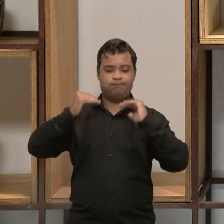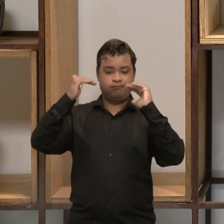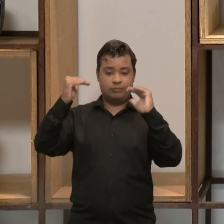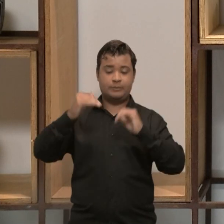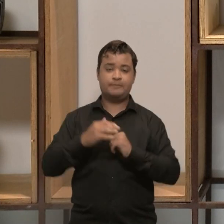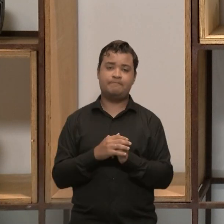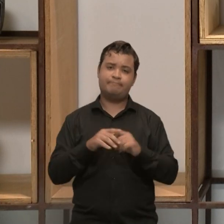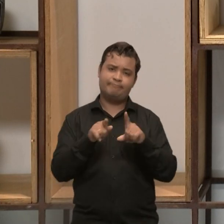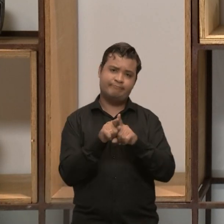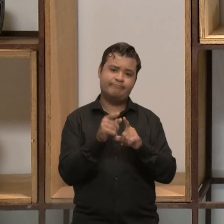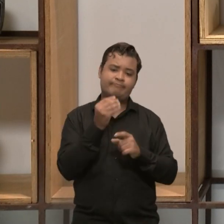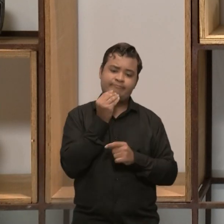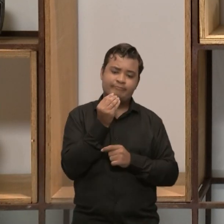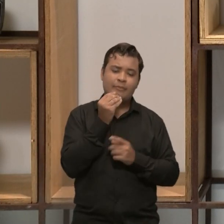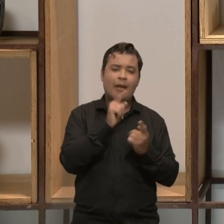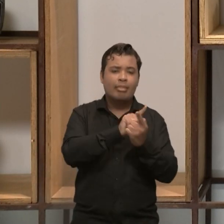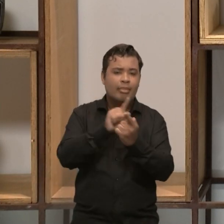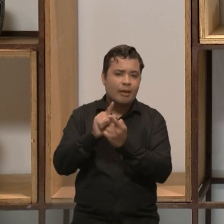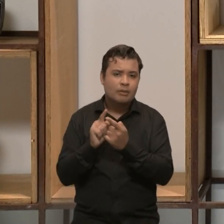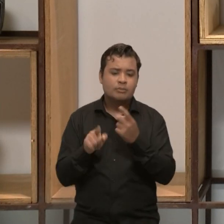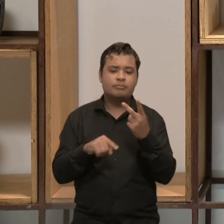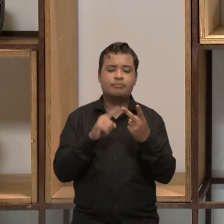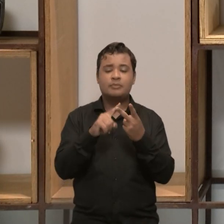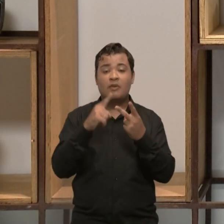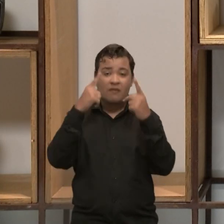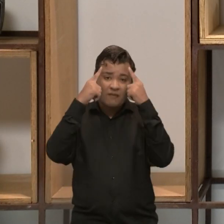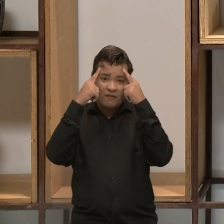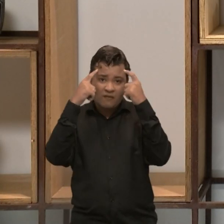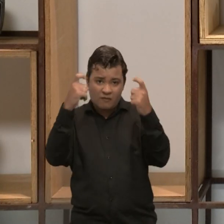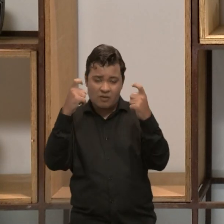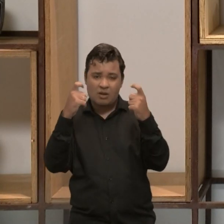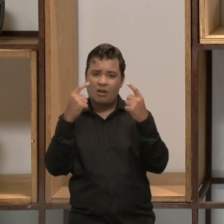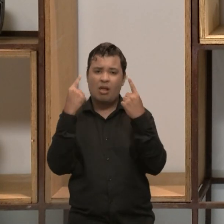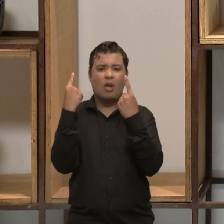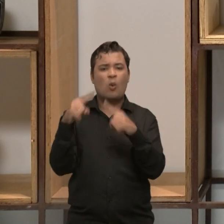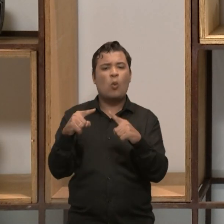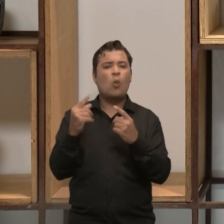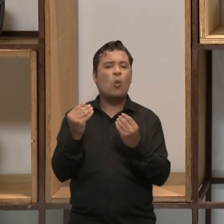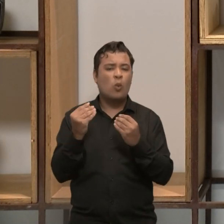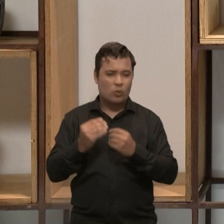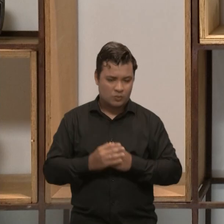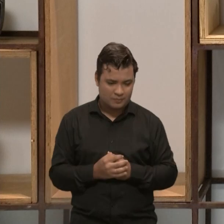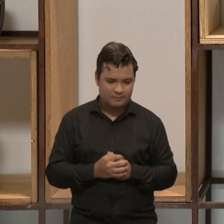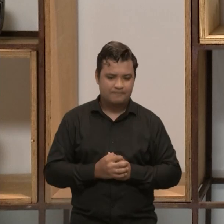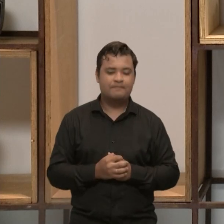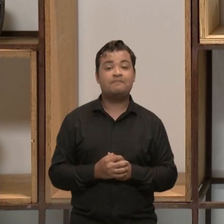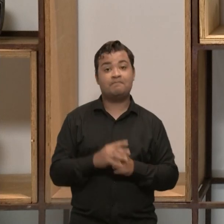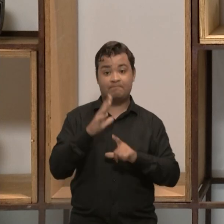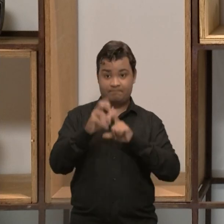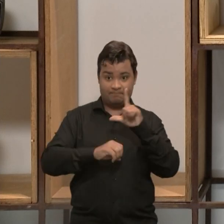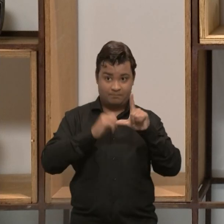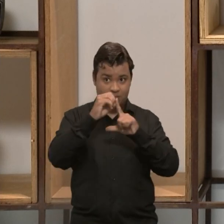sobre atendimento às vítimas e sobre o combate à violência contra as mulheres. Não saia daí, o Mundo